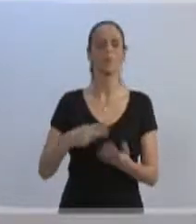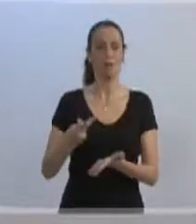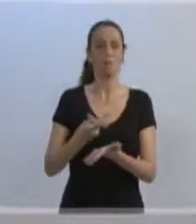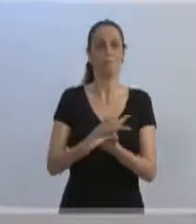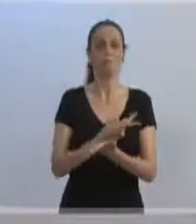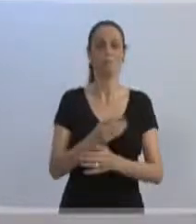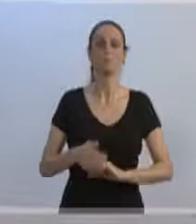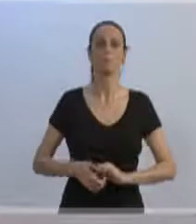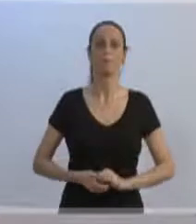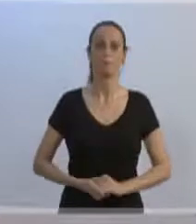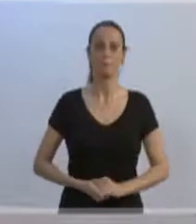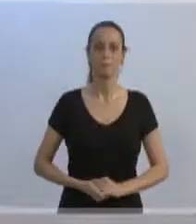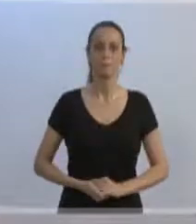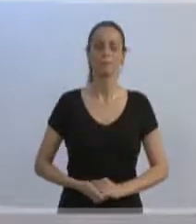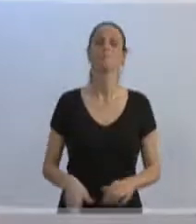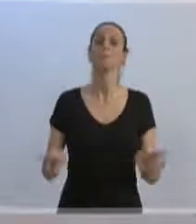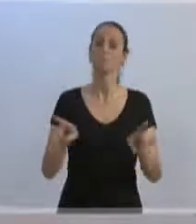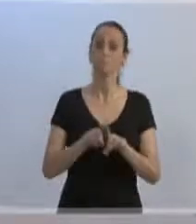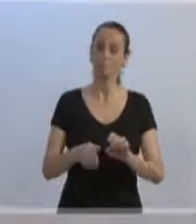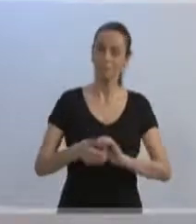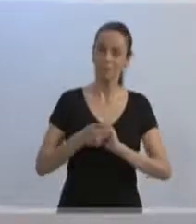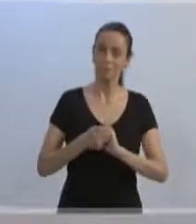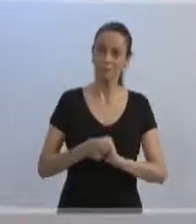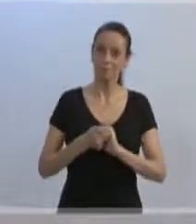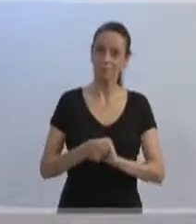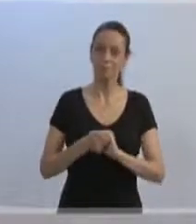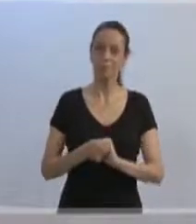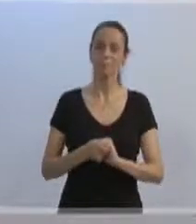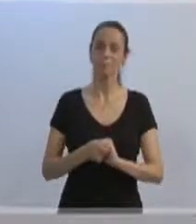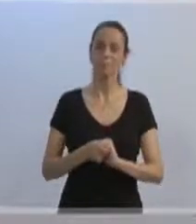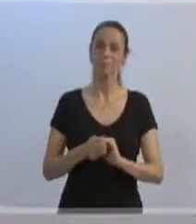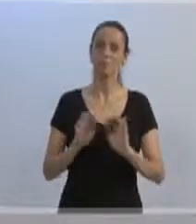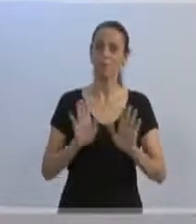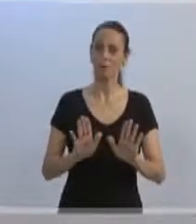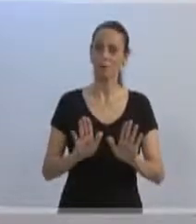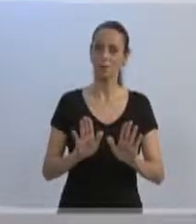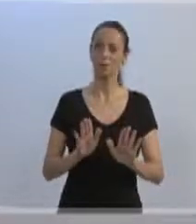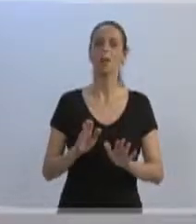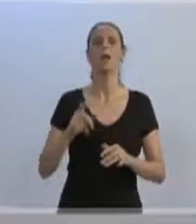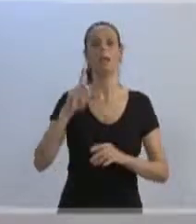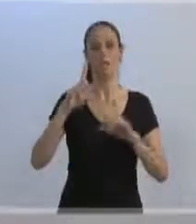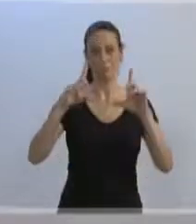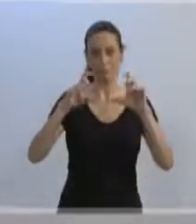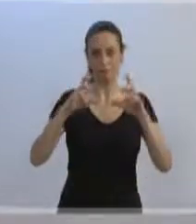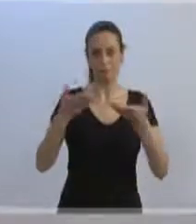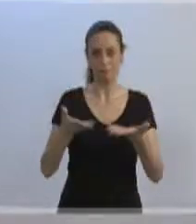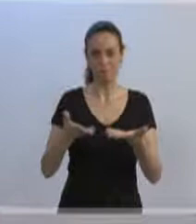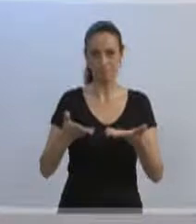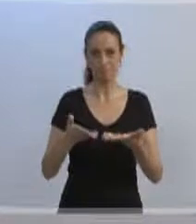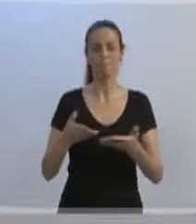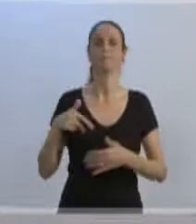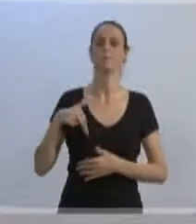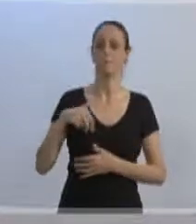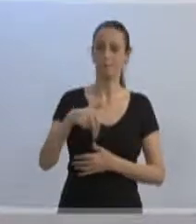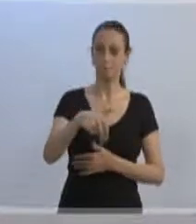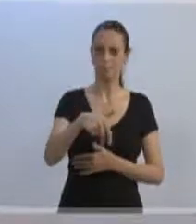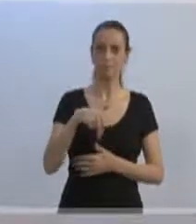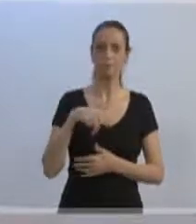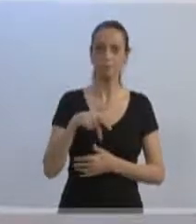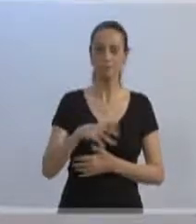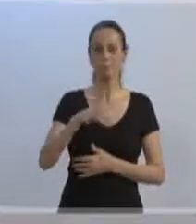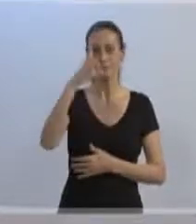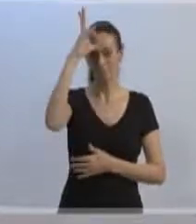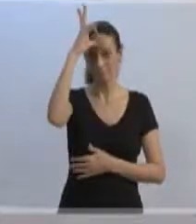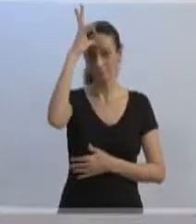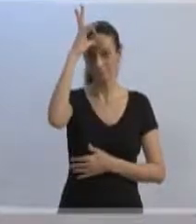evento também parabenizo a quiet ver tive peço as fotos também ali na caminhada da vila itoupava